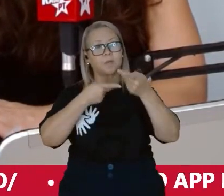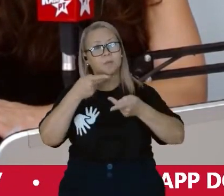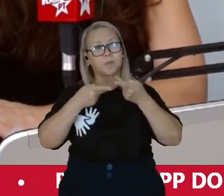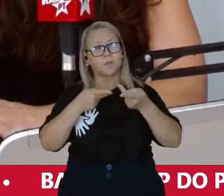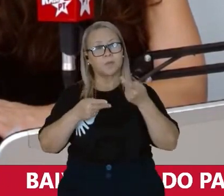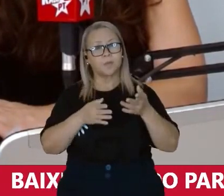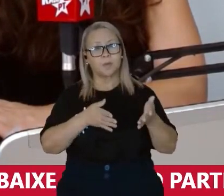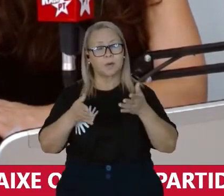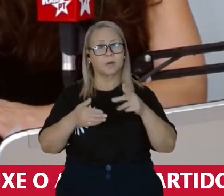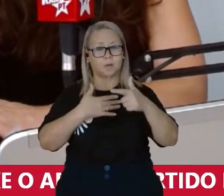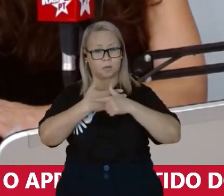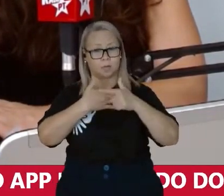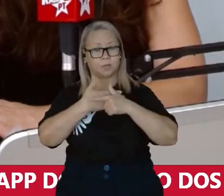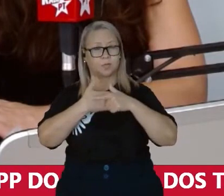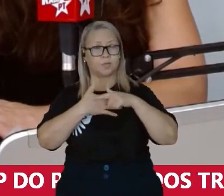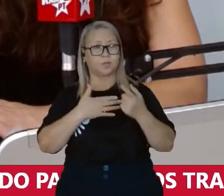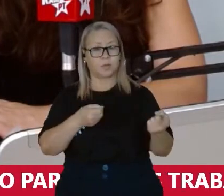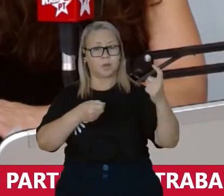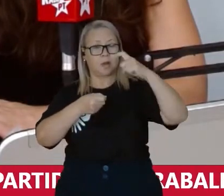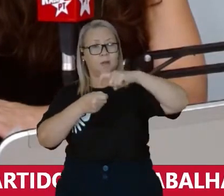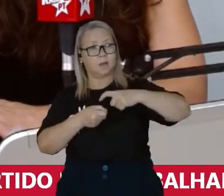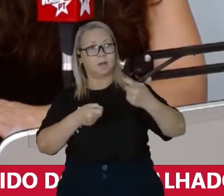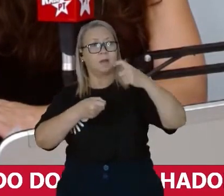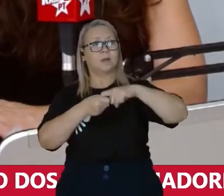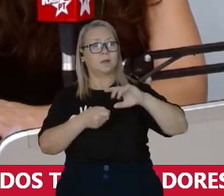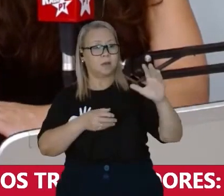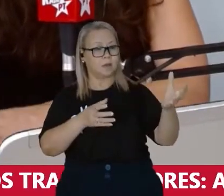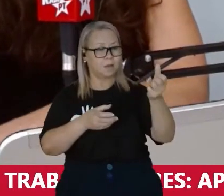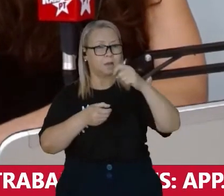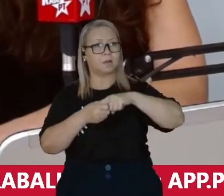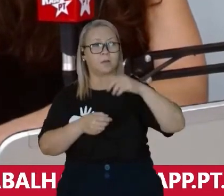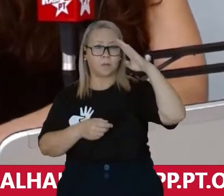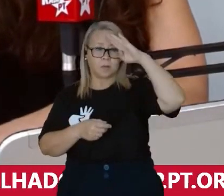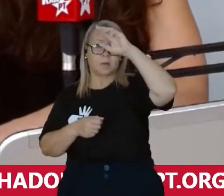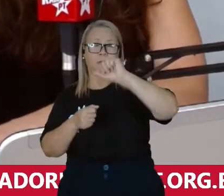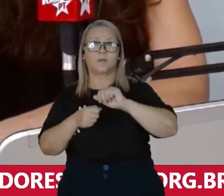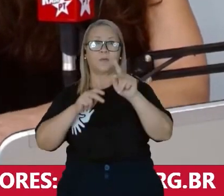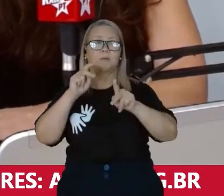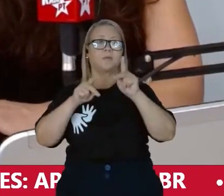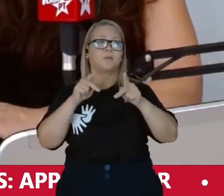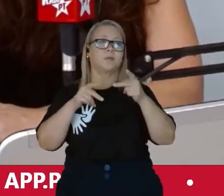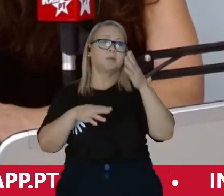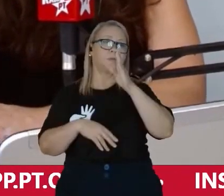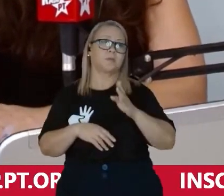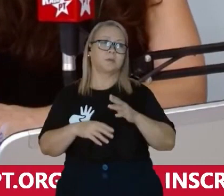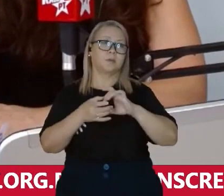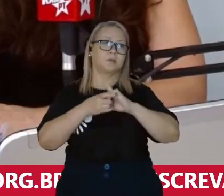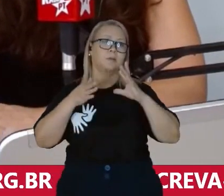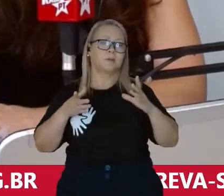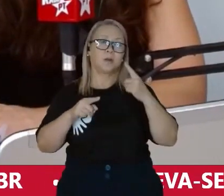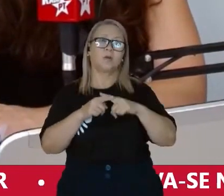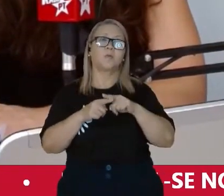faz parte do nosso papel ficar resgatando constantemente o que o bolsonarismo fez com a população brasileira e com a democracia. Porque